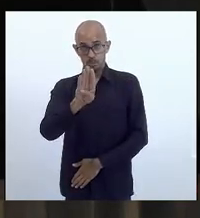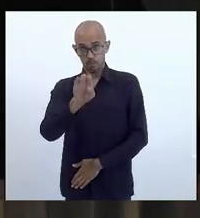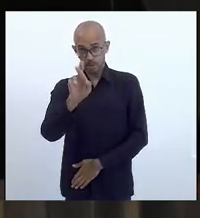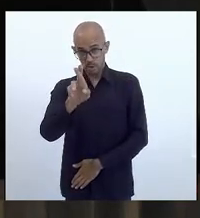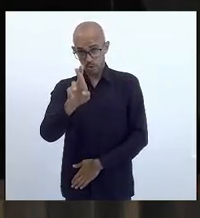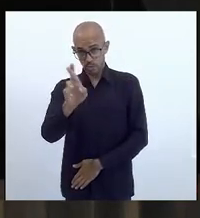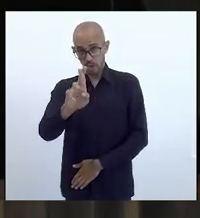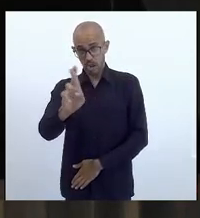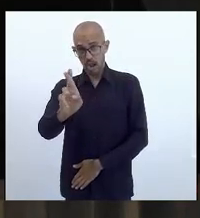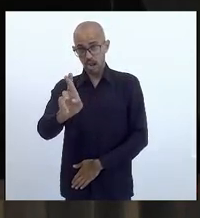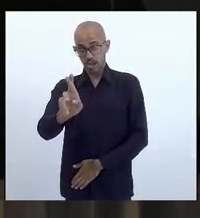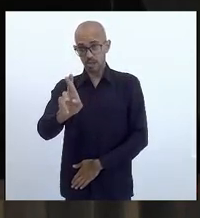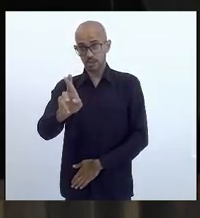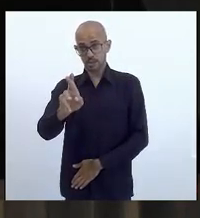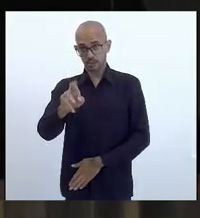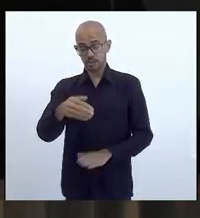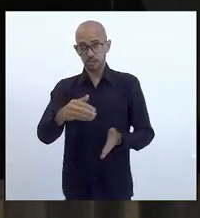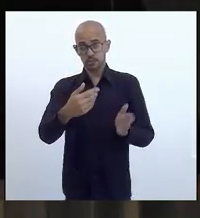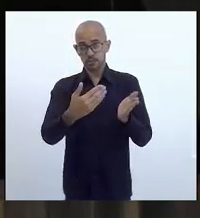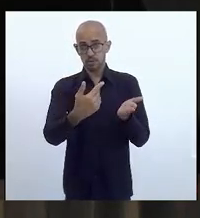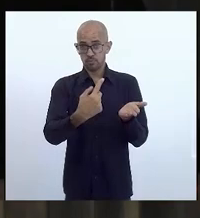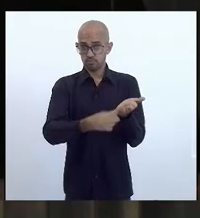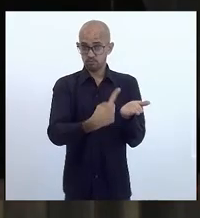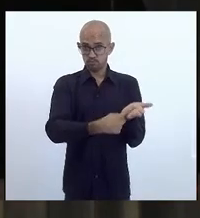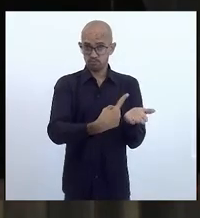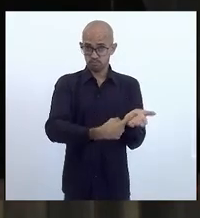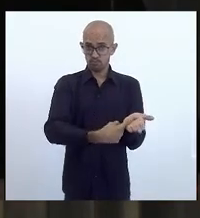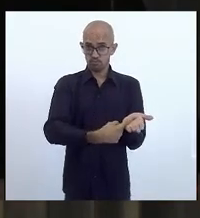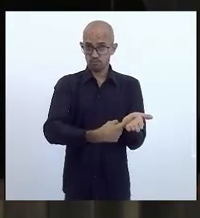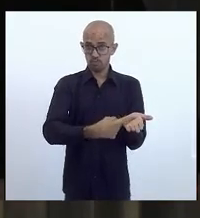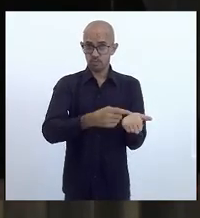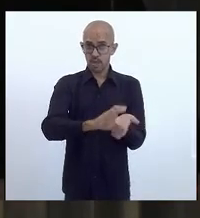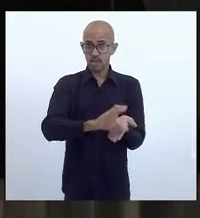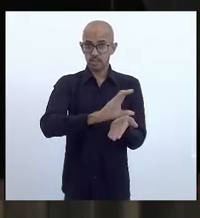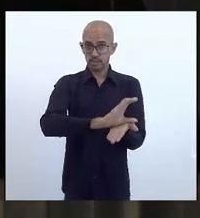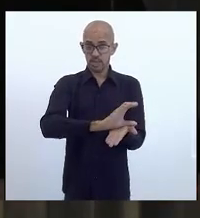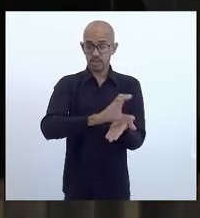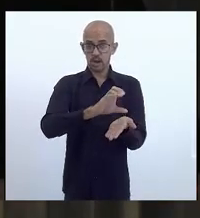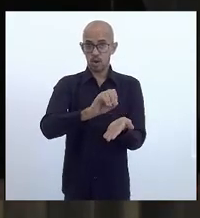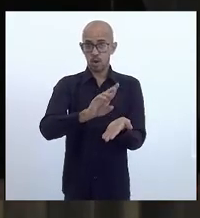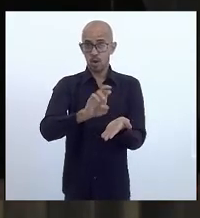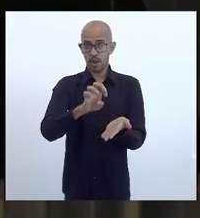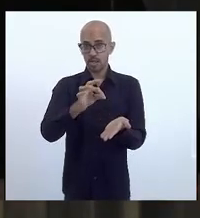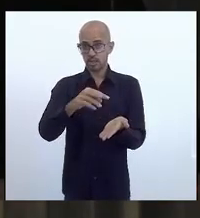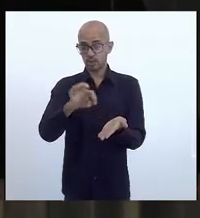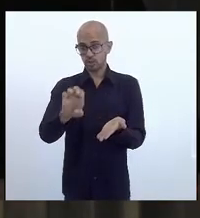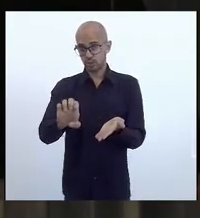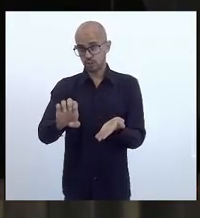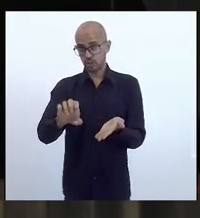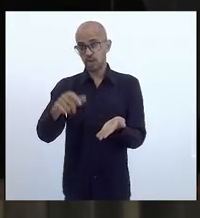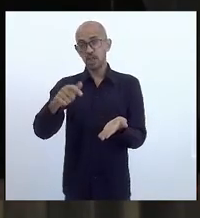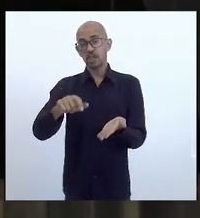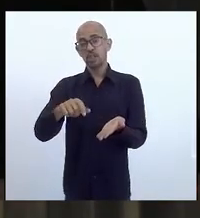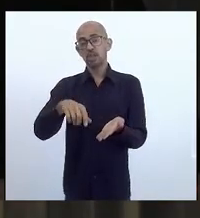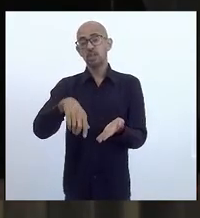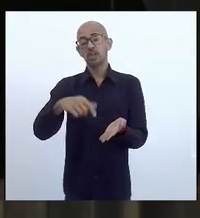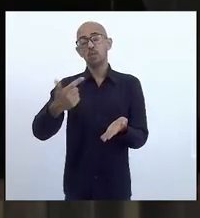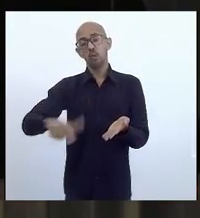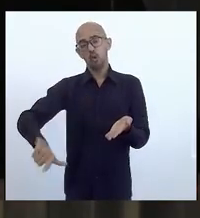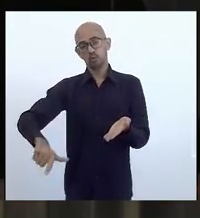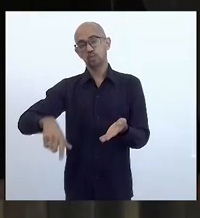previstos na receita corrente, 726 bilhões na receita de capital, E quando a gente vai aí, né,